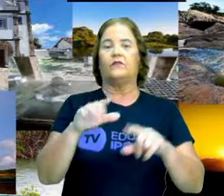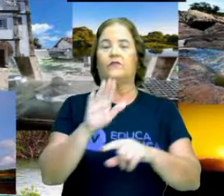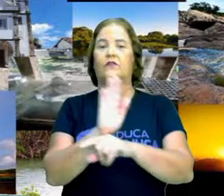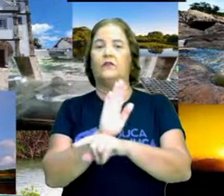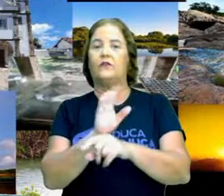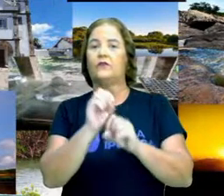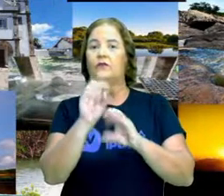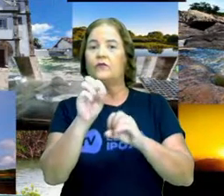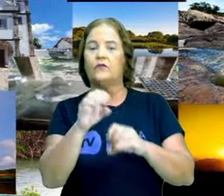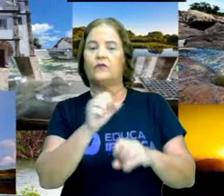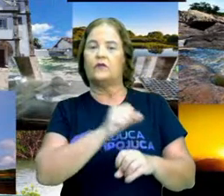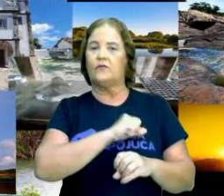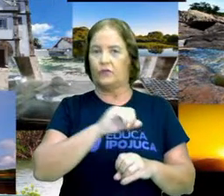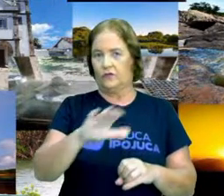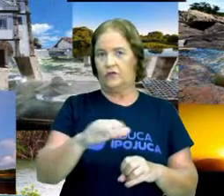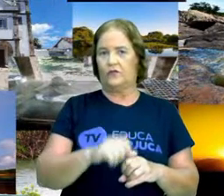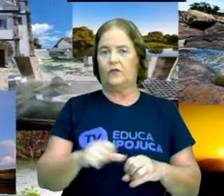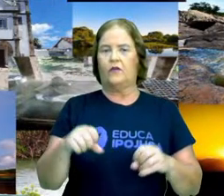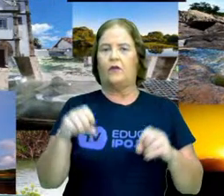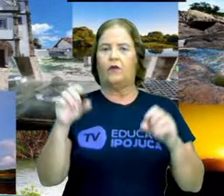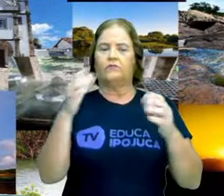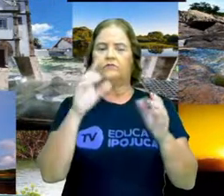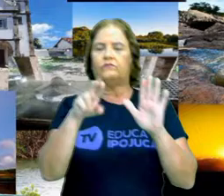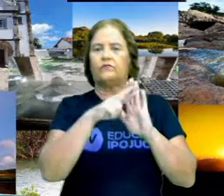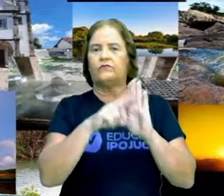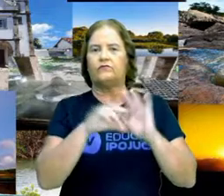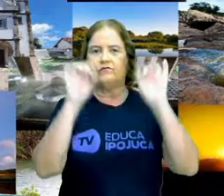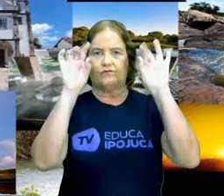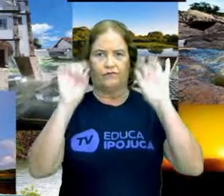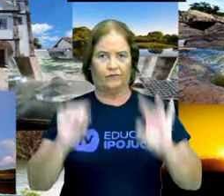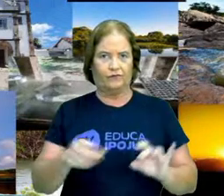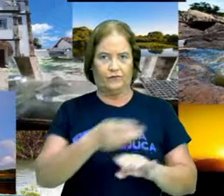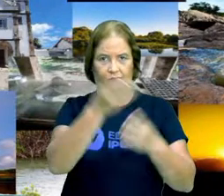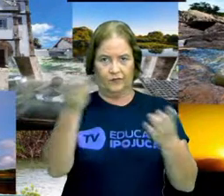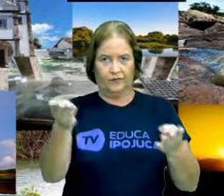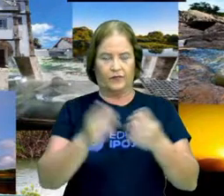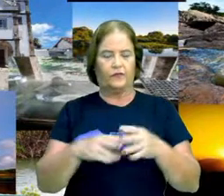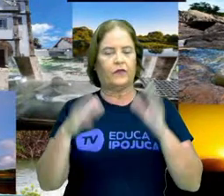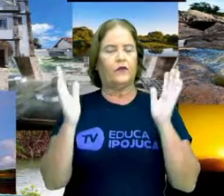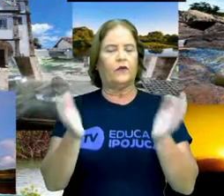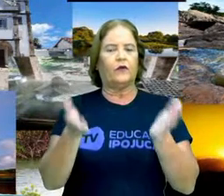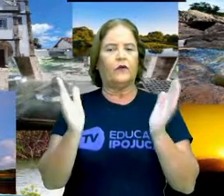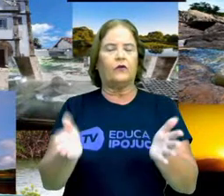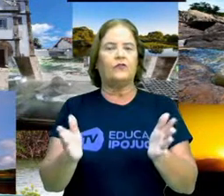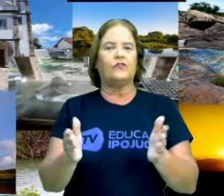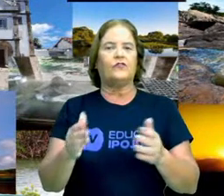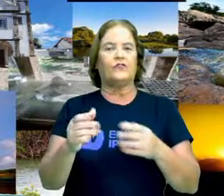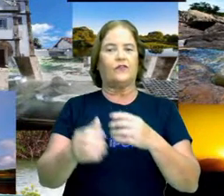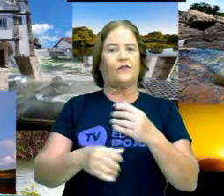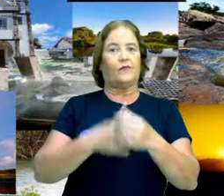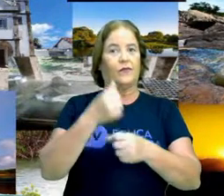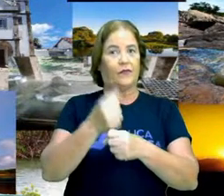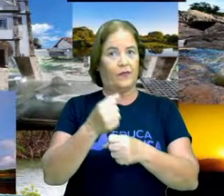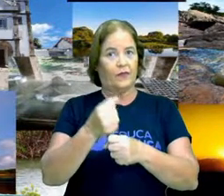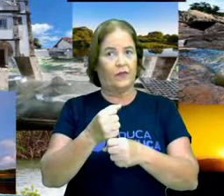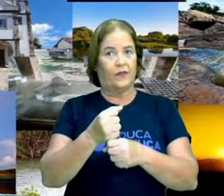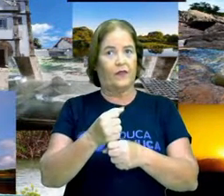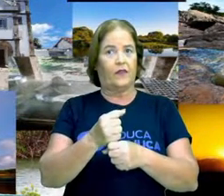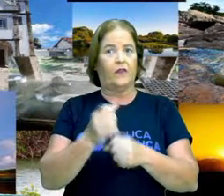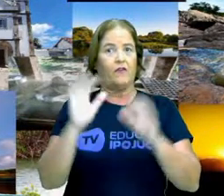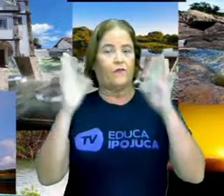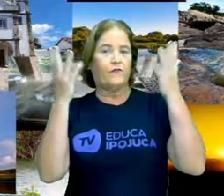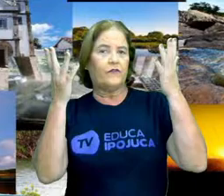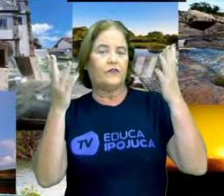trazendo uma programação especial para vocês. Hoje é o aniversário da nossa amada Ipojuca.